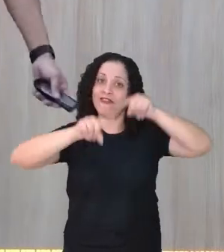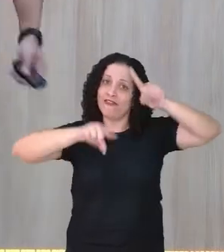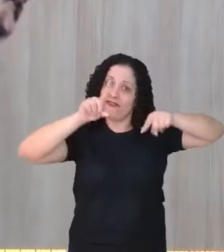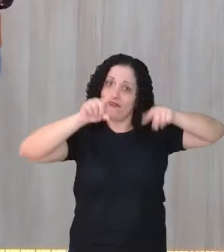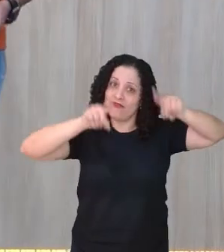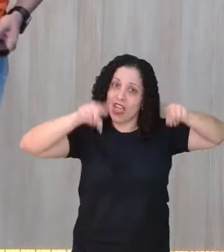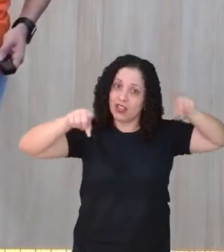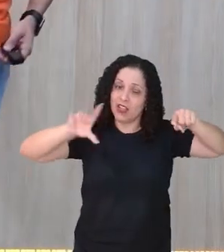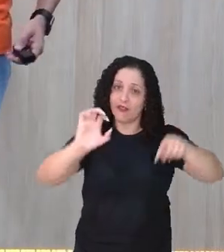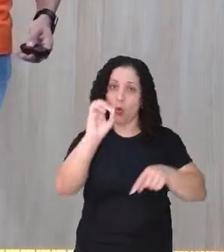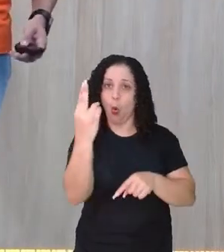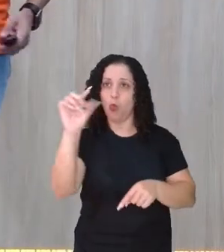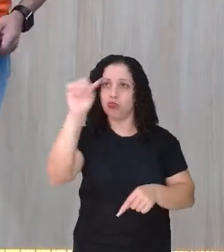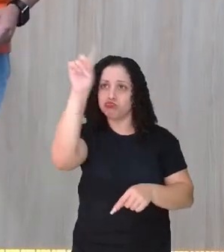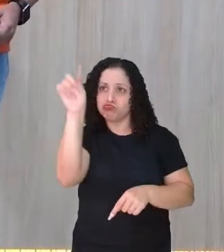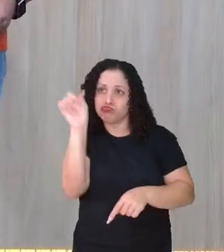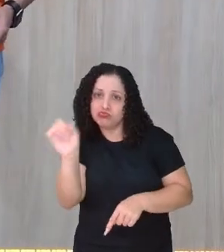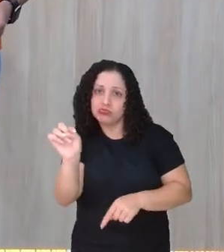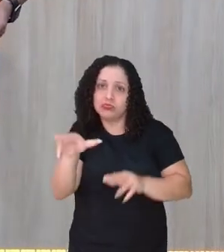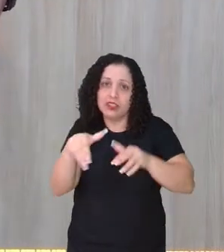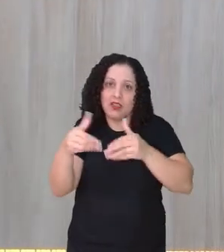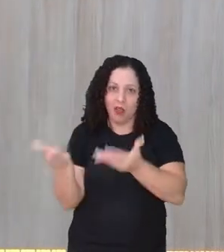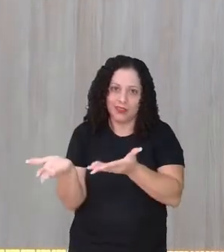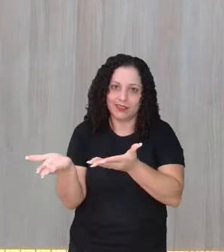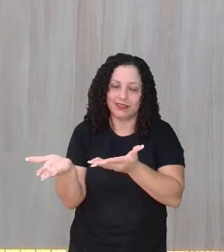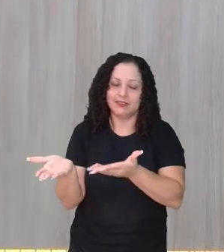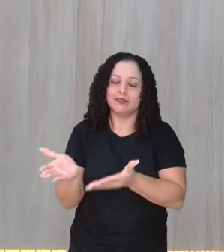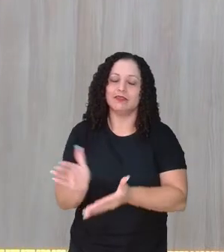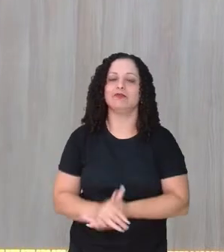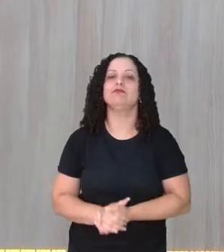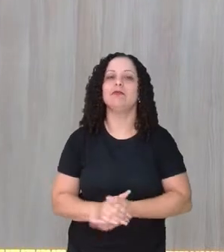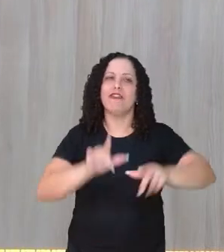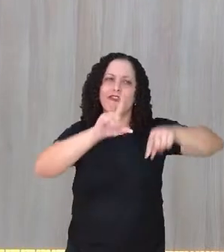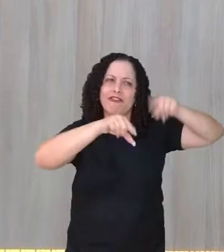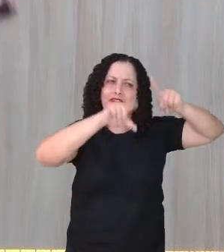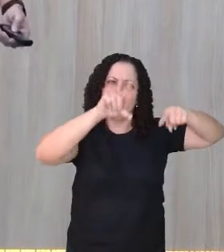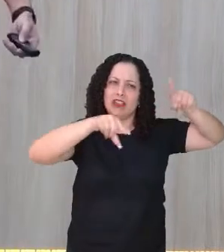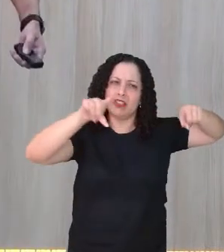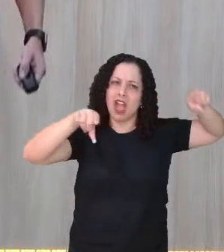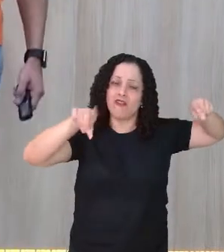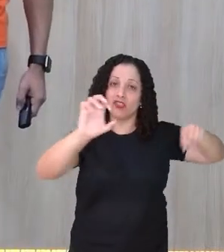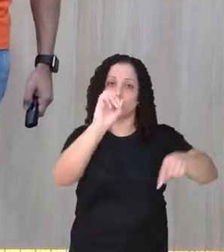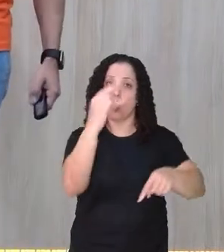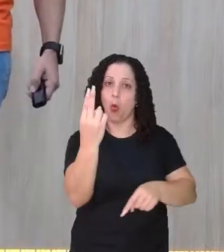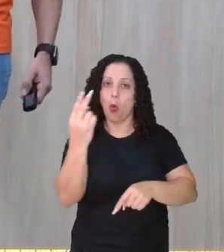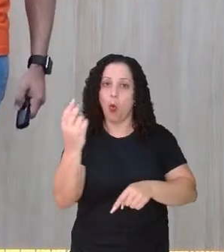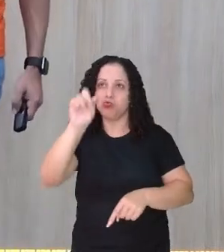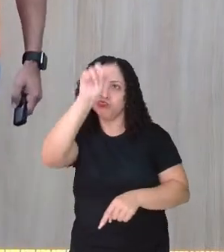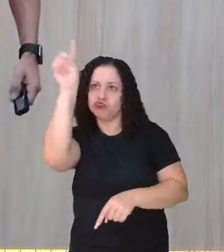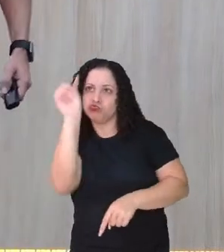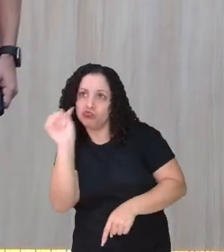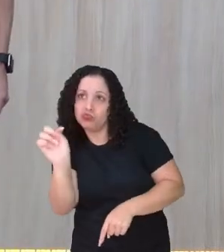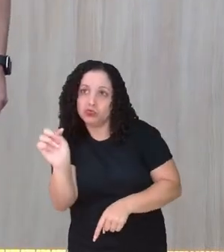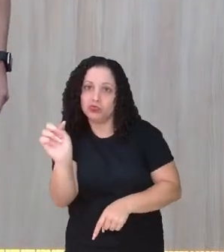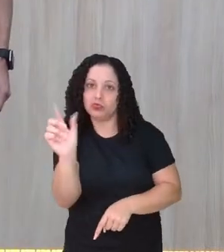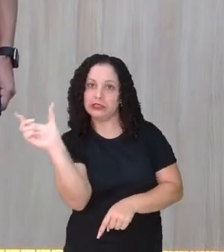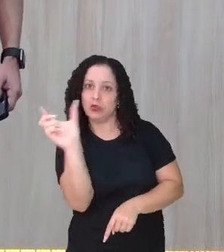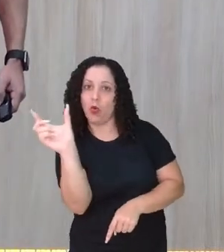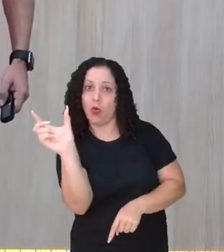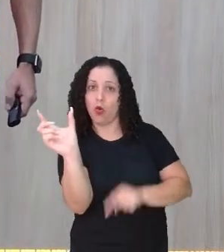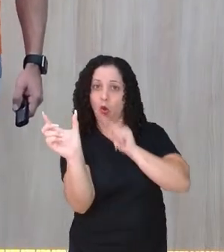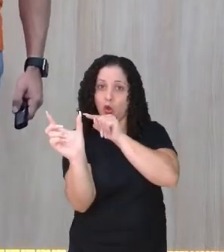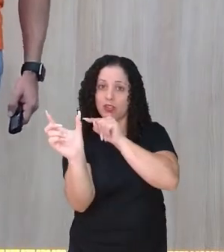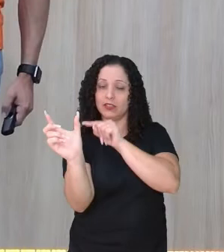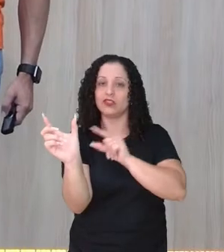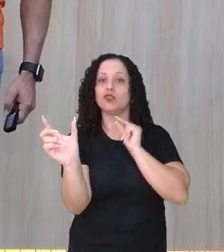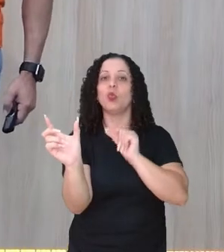variável ou de incógnita, certo? Então, essas variáveis e essas incógnitas são chamados aí de